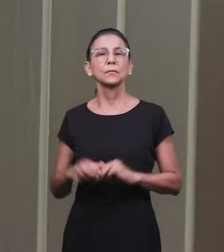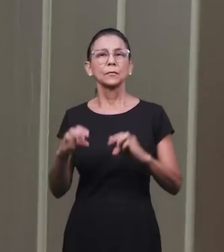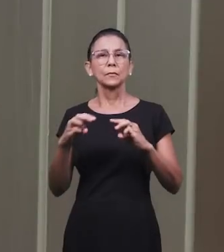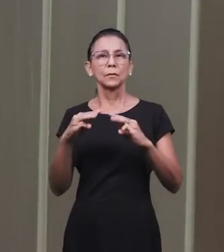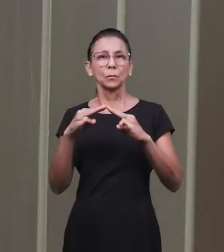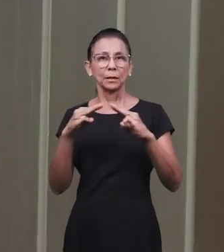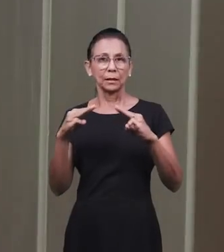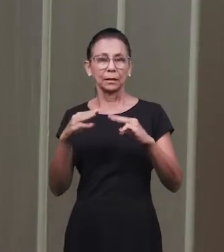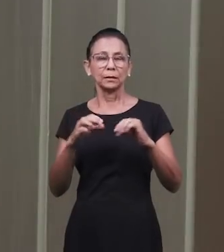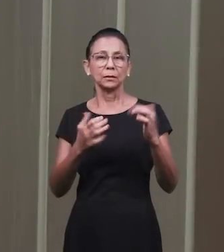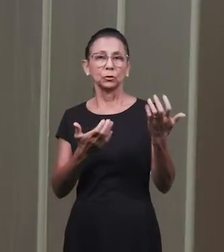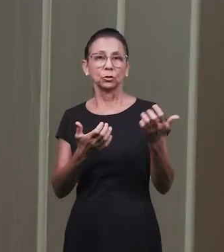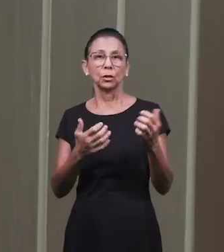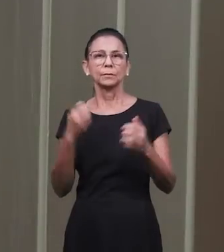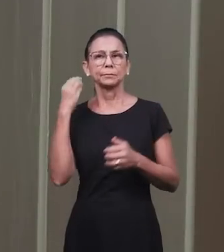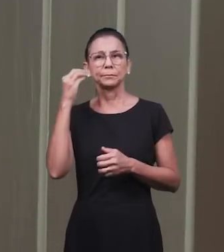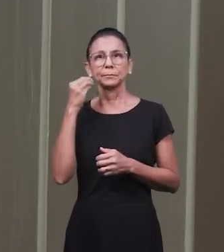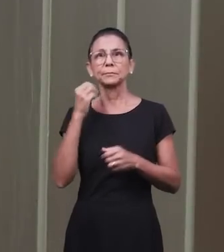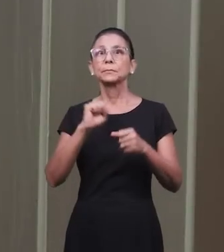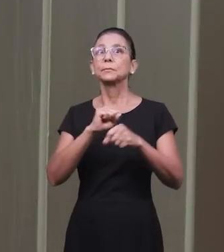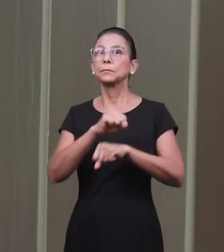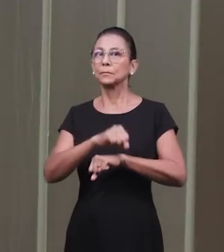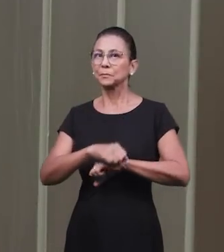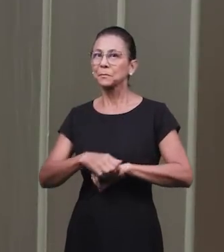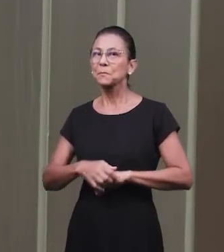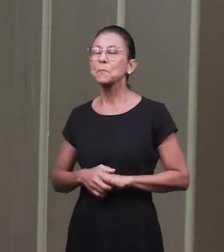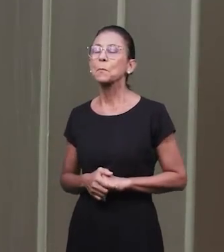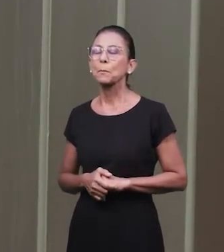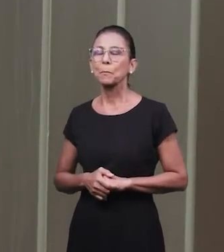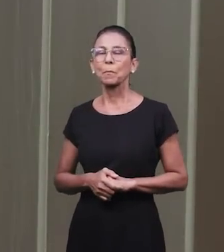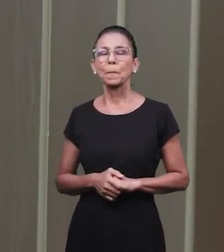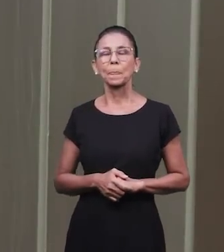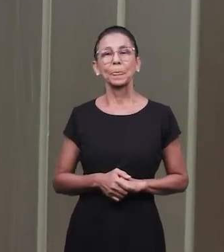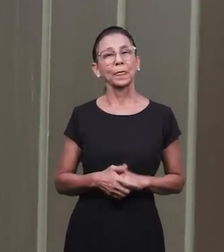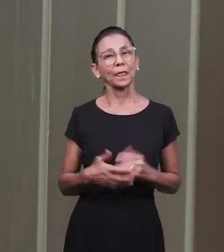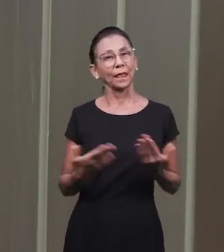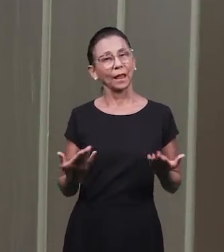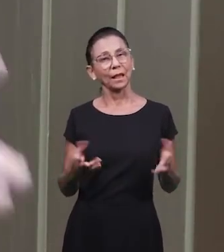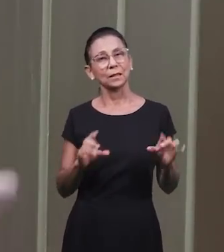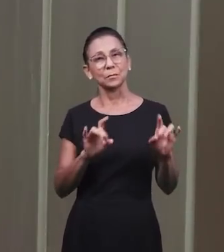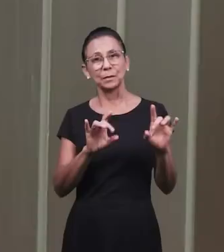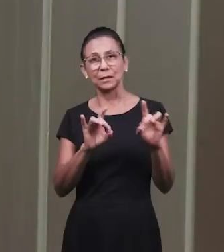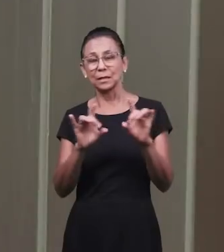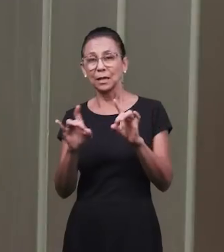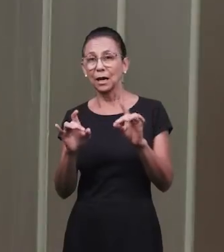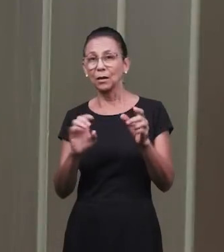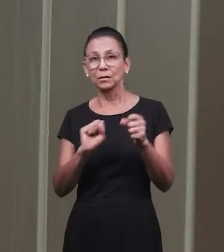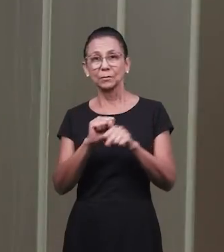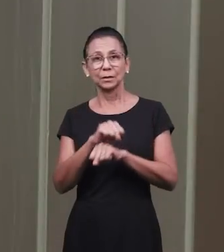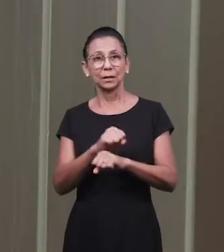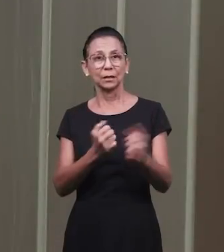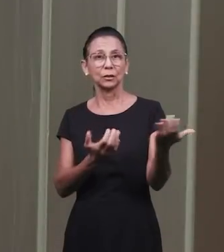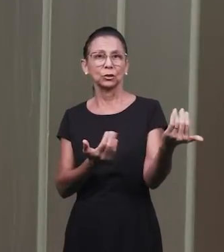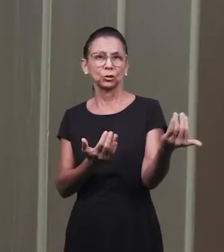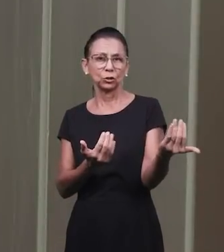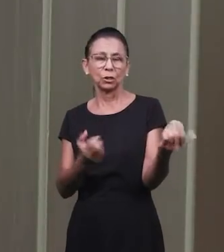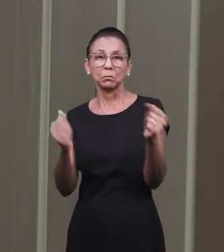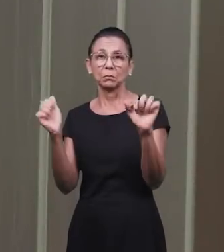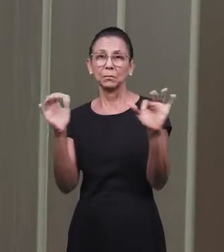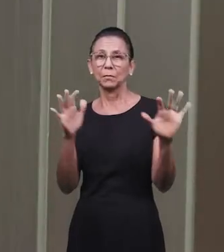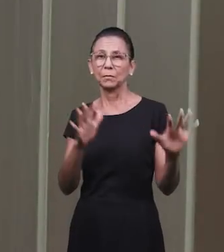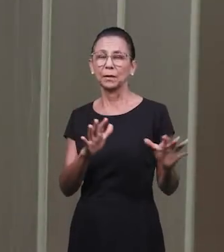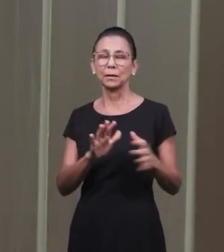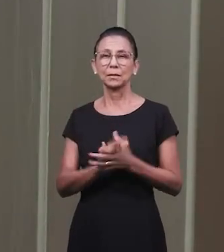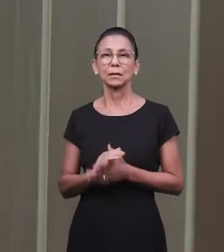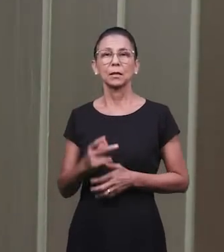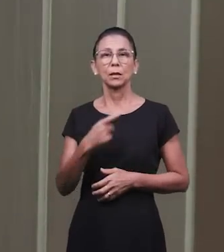grandes experiências com o seminário, que foi feito especialmente para eles. Foram grandemente abençoados. O pastor